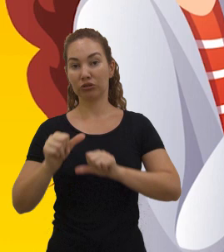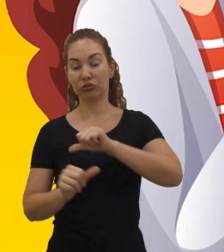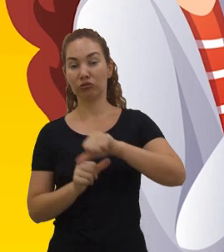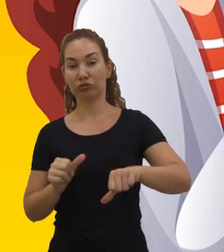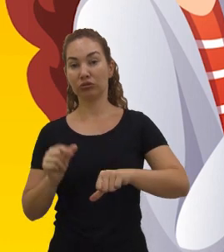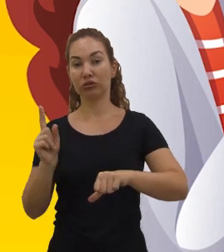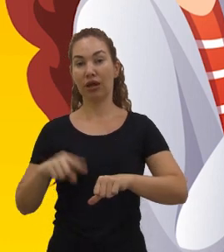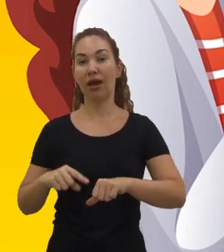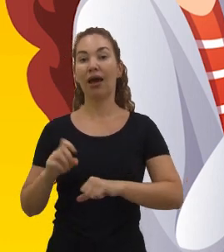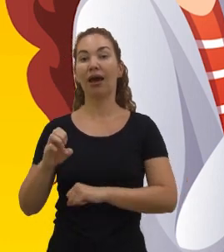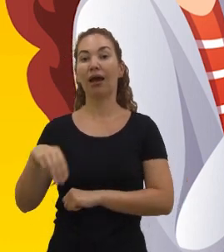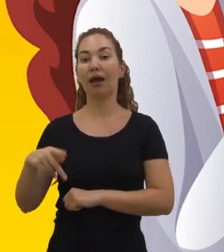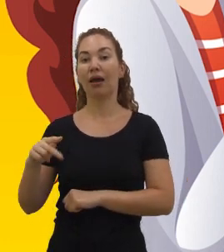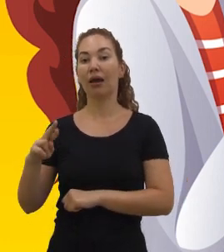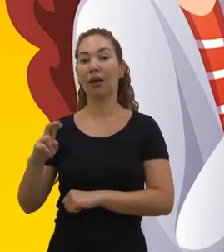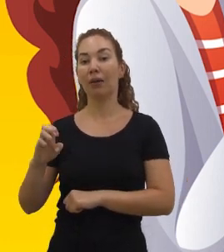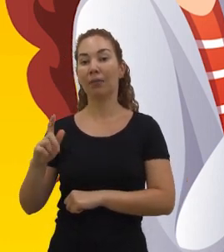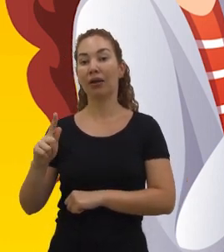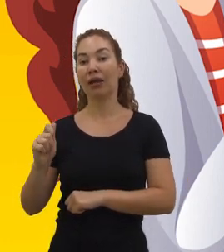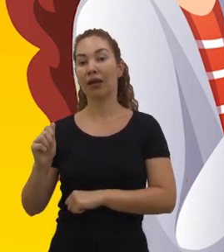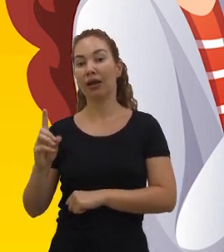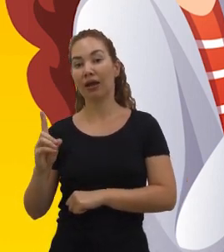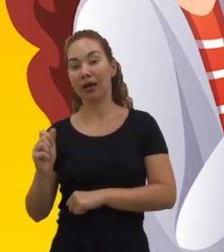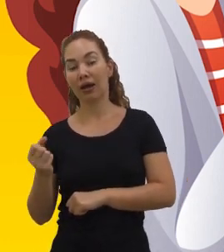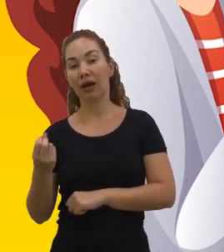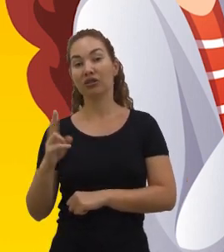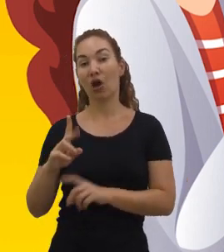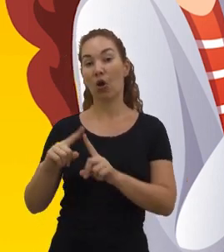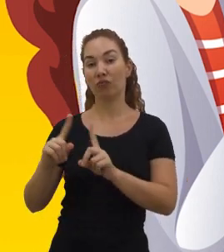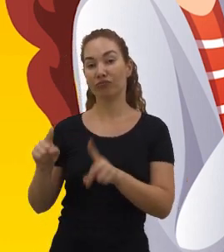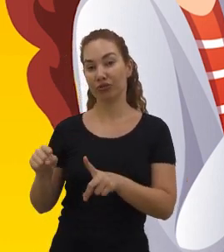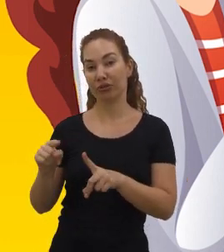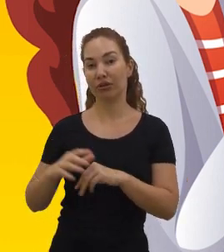substituir é empregada, funcionário.